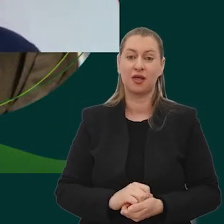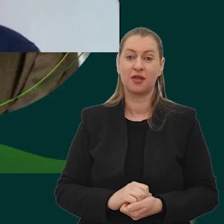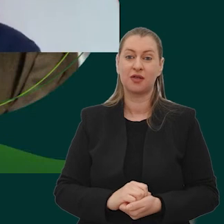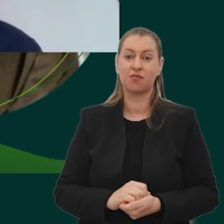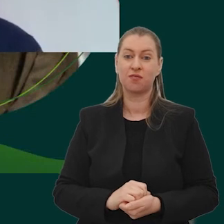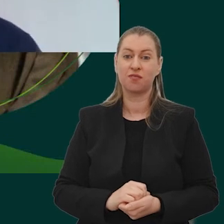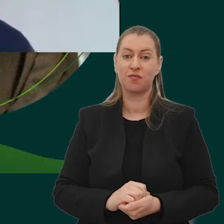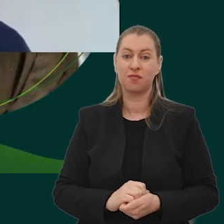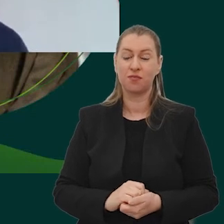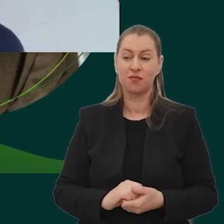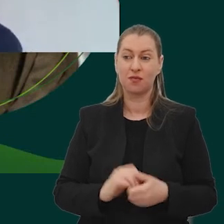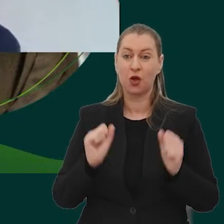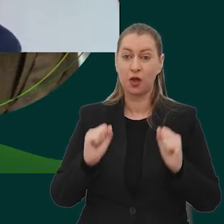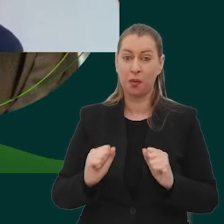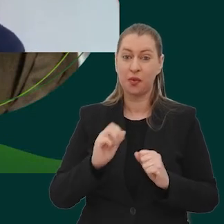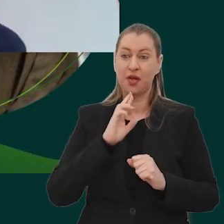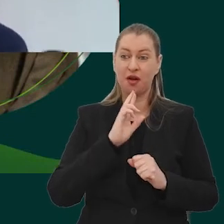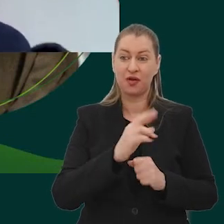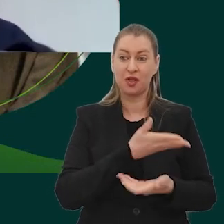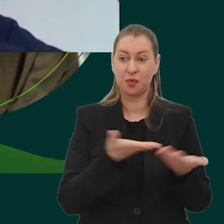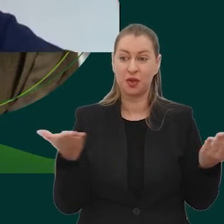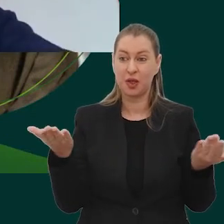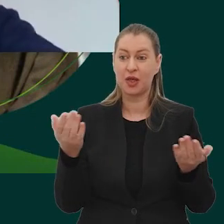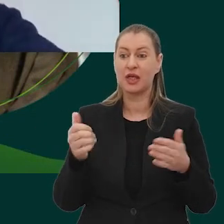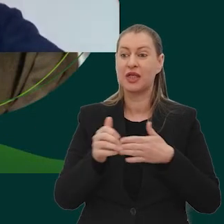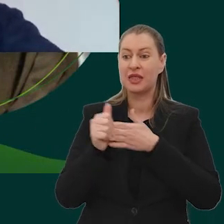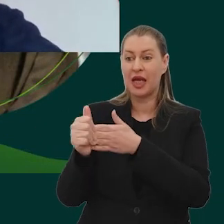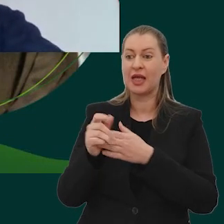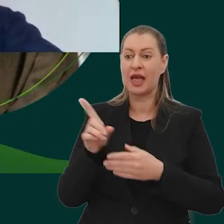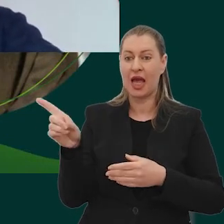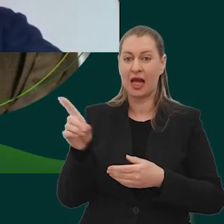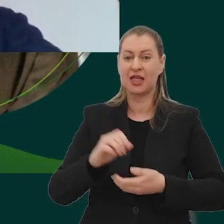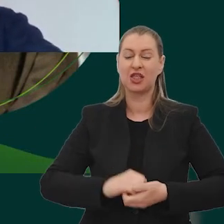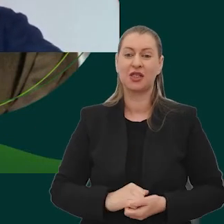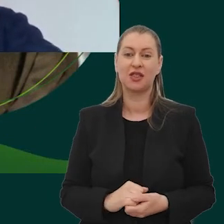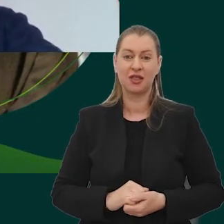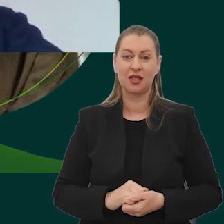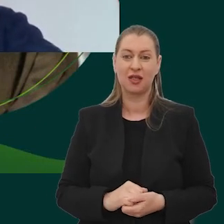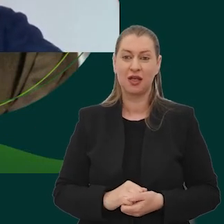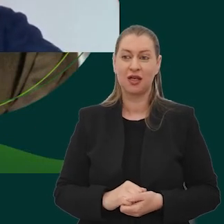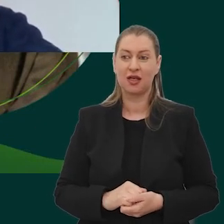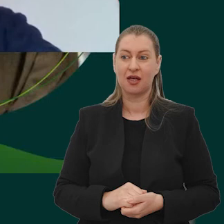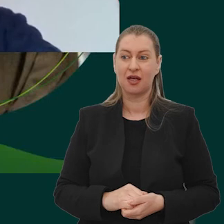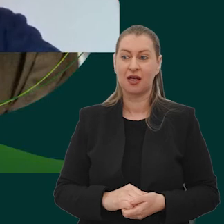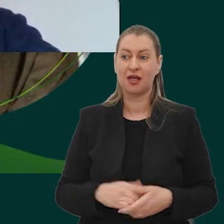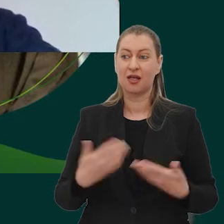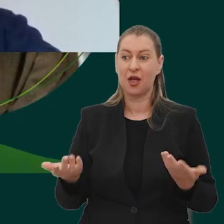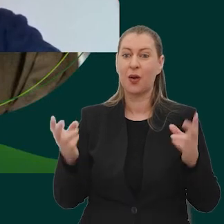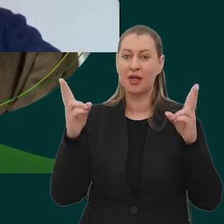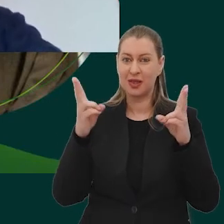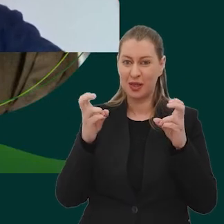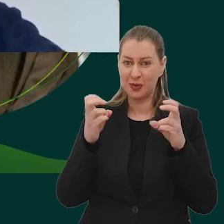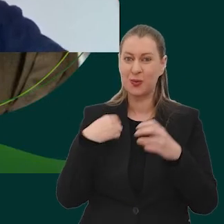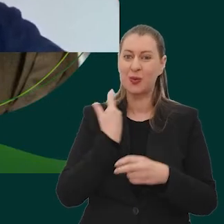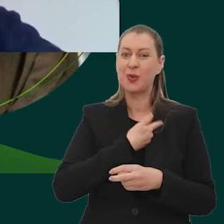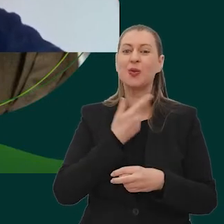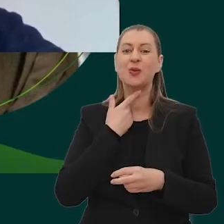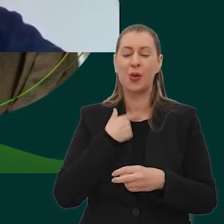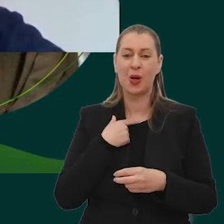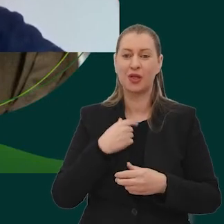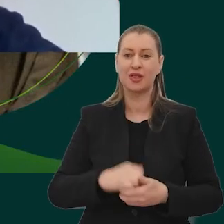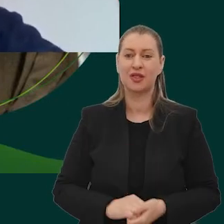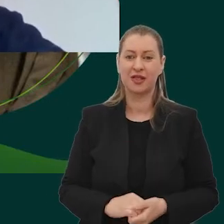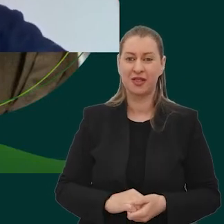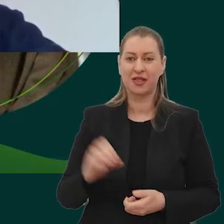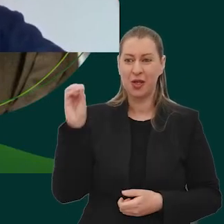ela puder, ela dá uma respondida para você. Segue ela lá, tá, gente? Então, pode mandar que esse assunto a gente gosta.